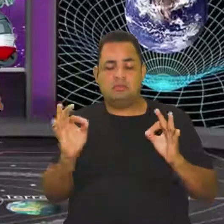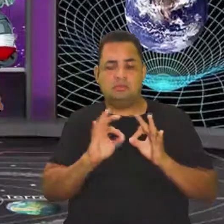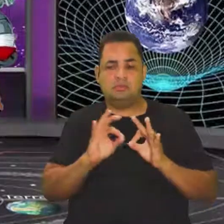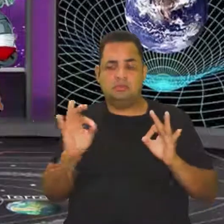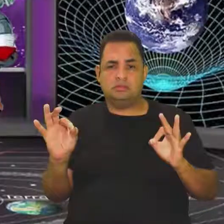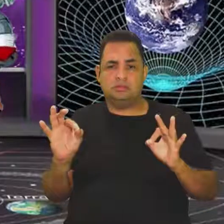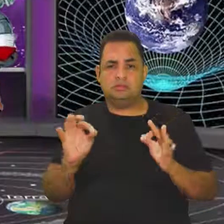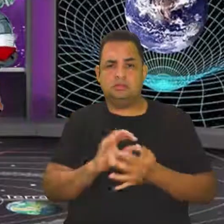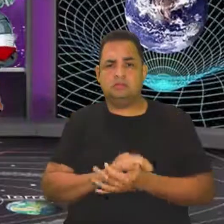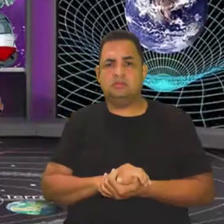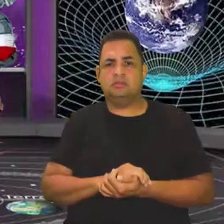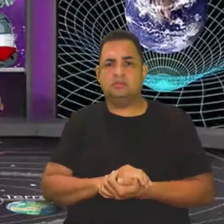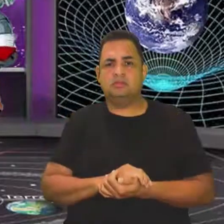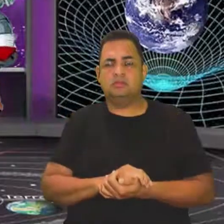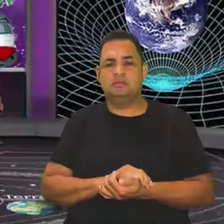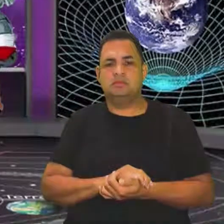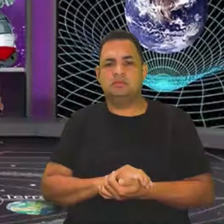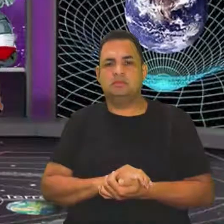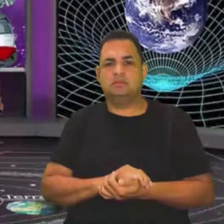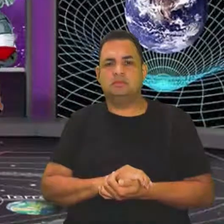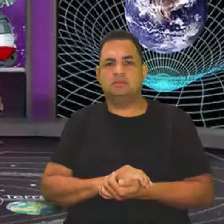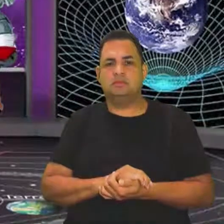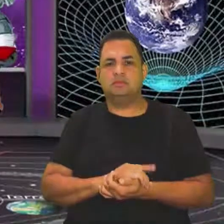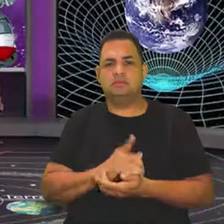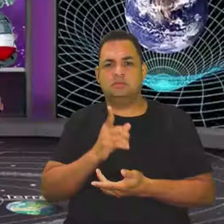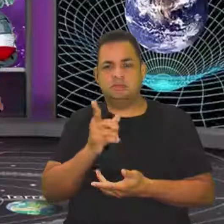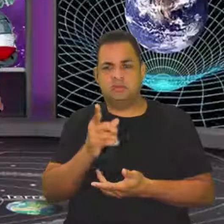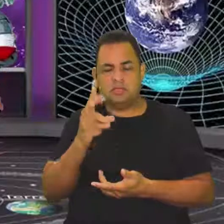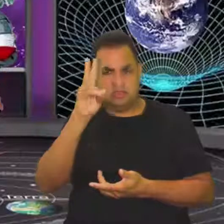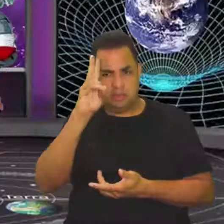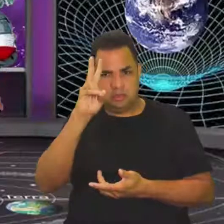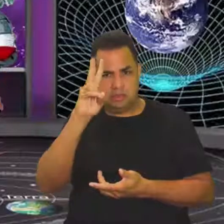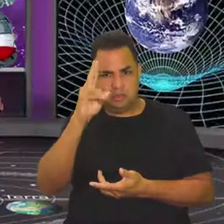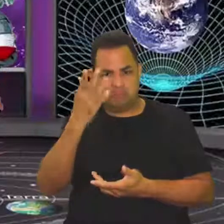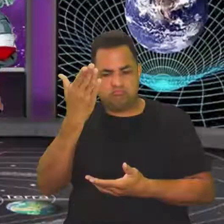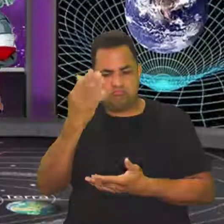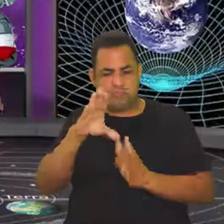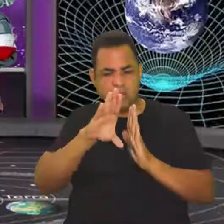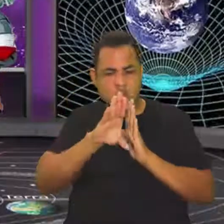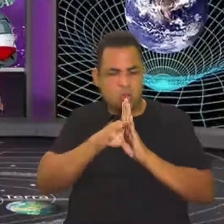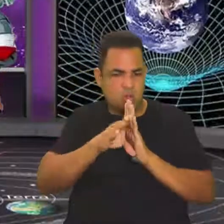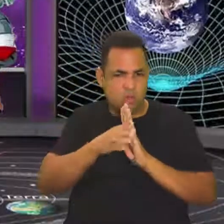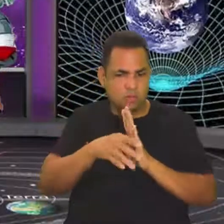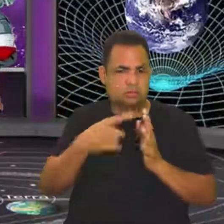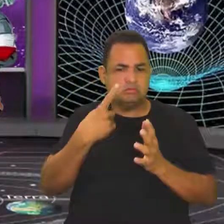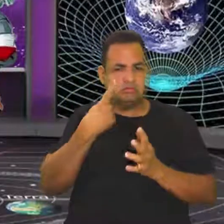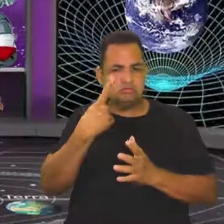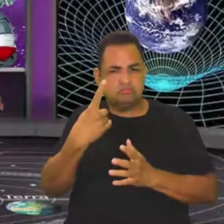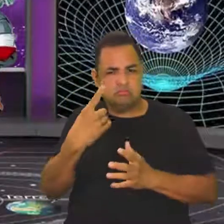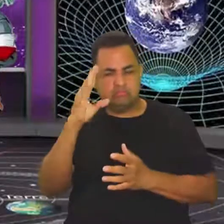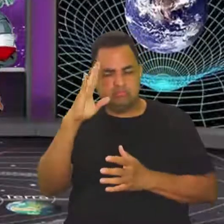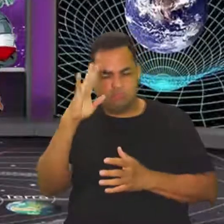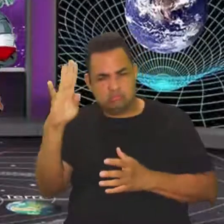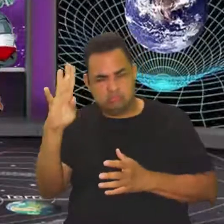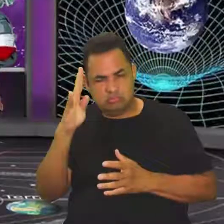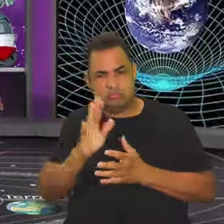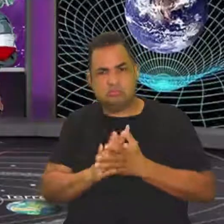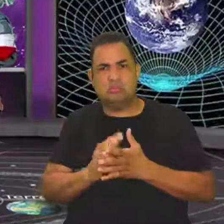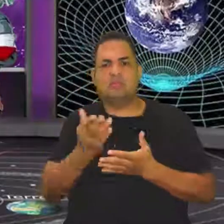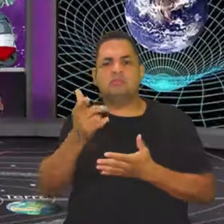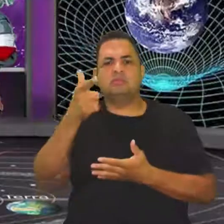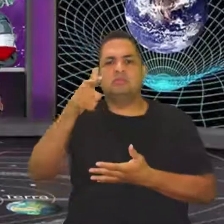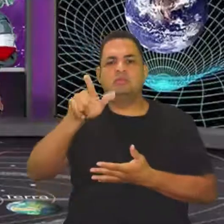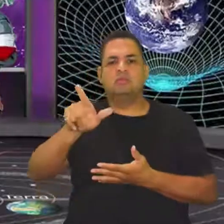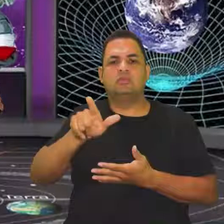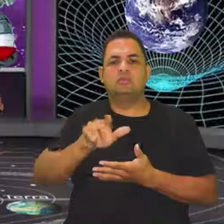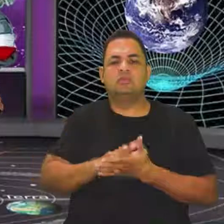ao quadrado como a força e o campo. Então você, lembrando direitinho desses conceitos, observando, imaginando, você vai conseguir.